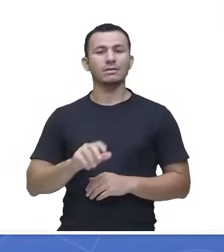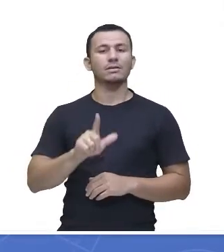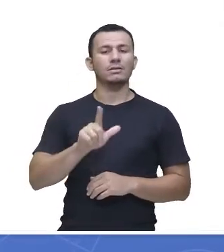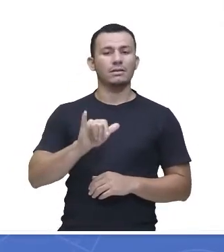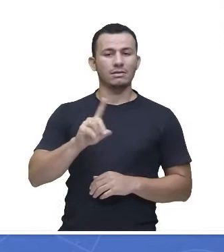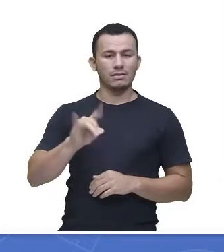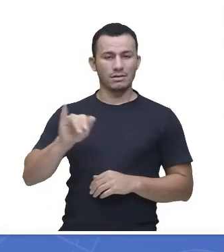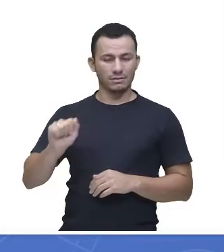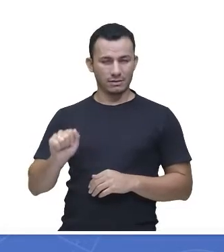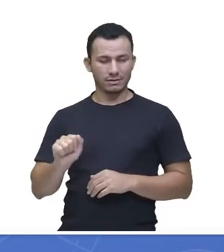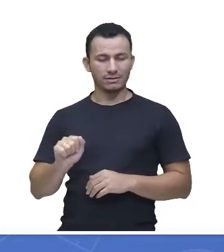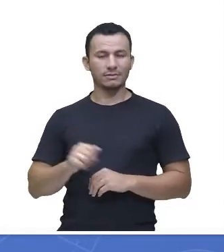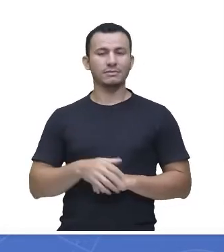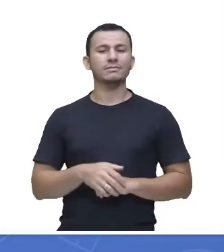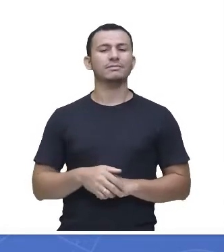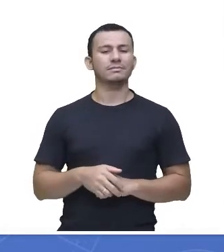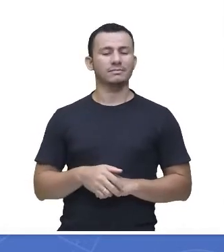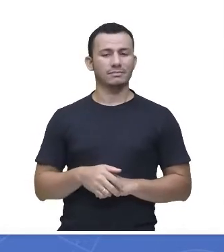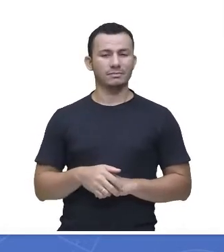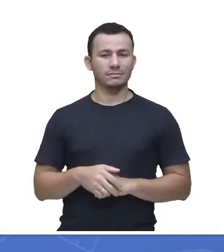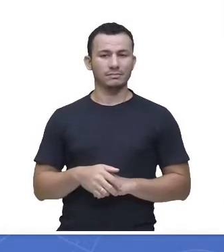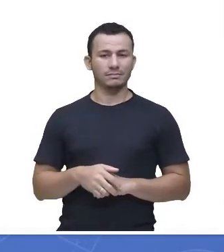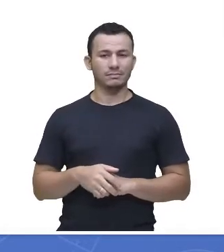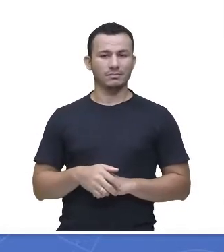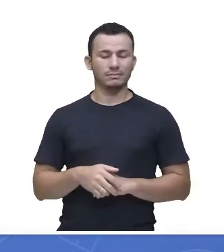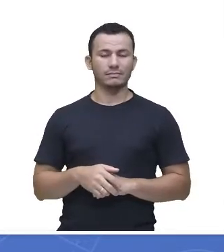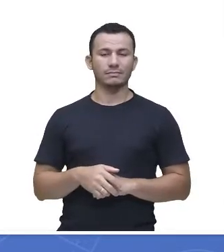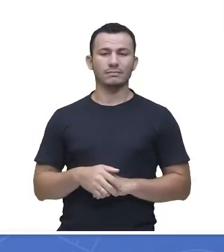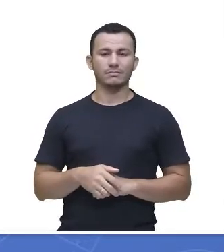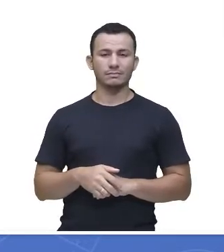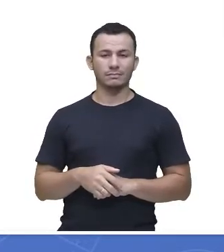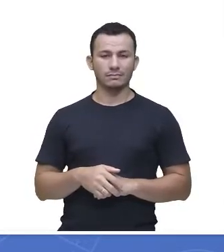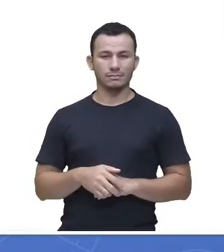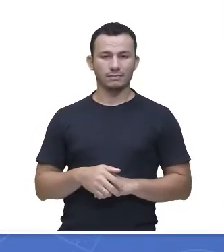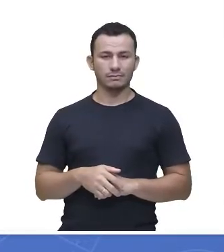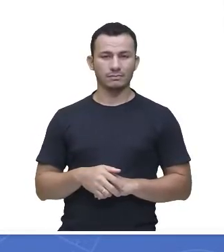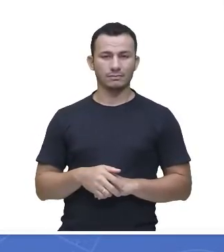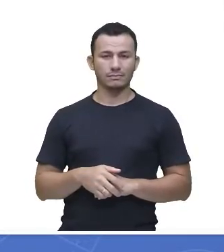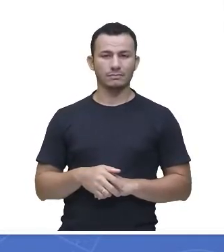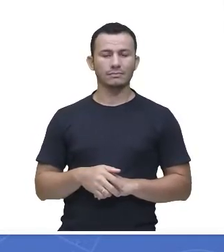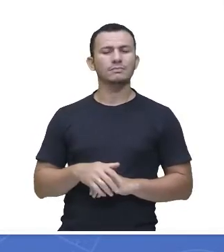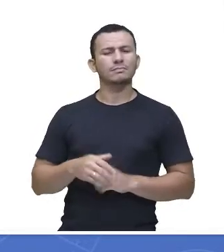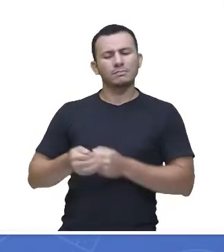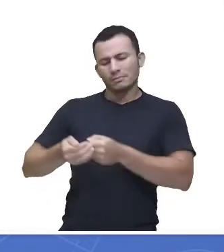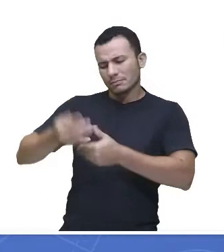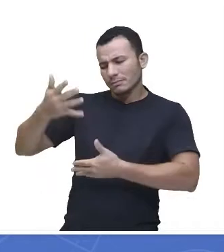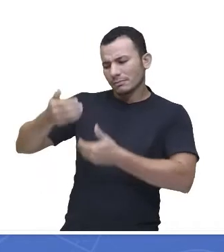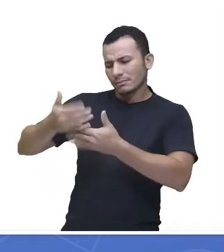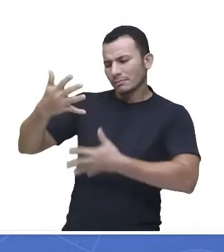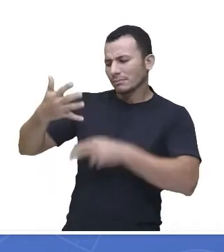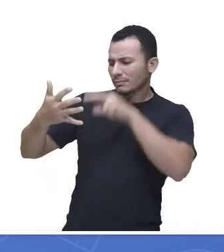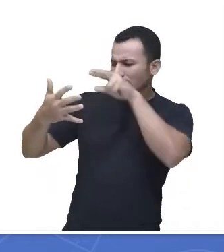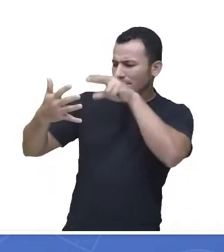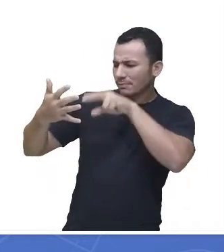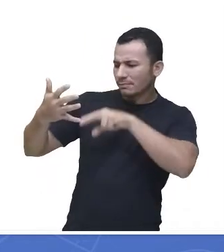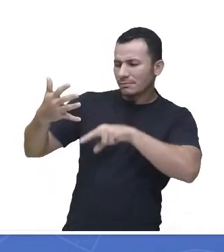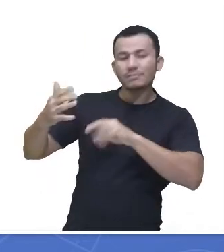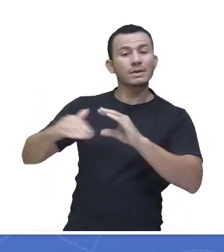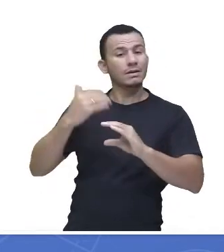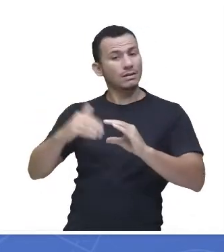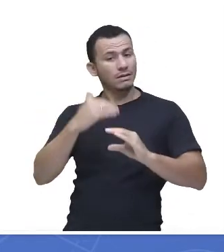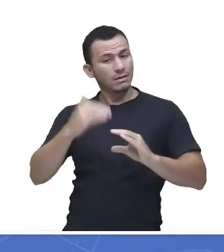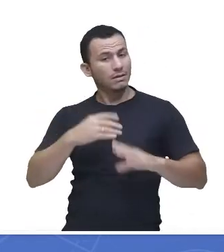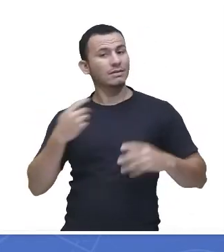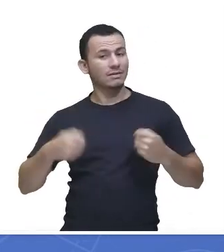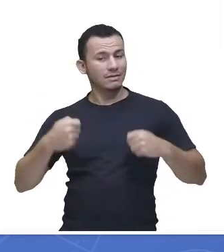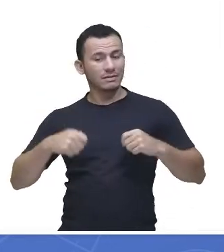a Lídia, quem mais estão participando? Deixa-me ver quem mais está participando. Vamos, gente, vamos